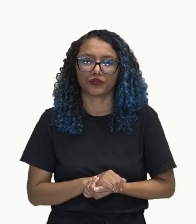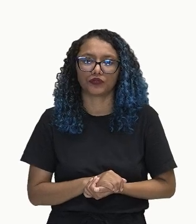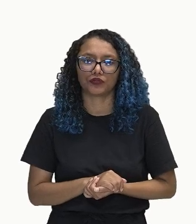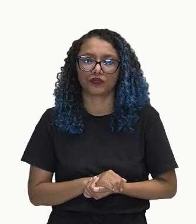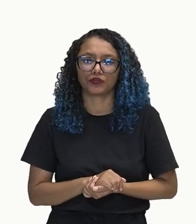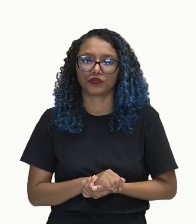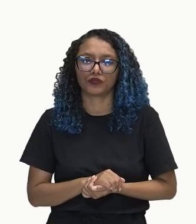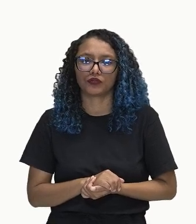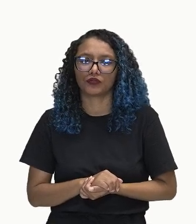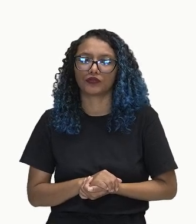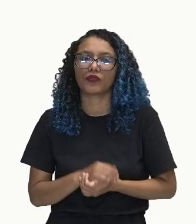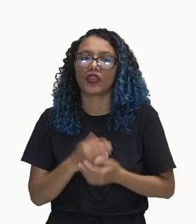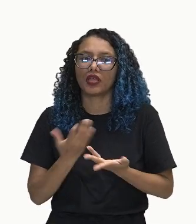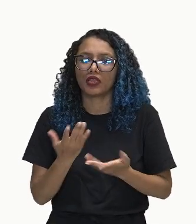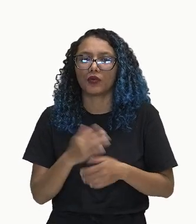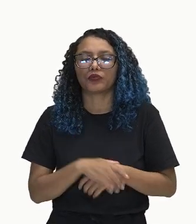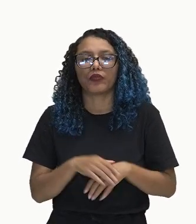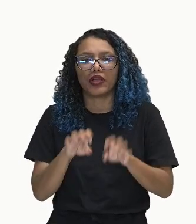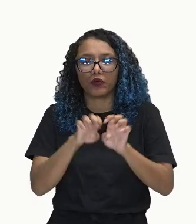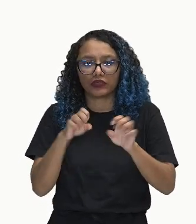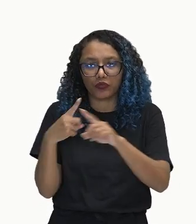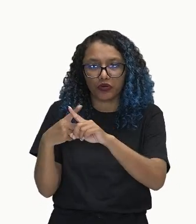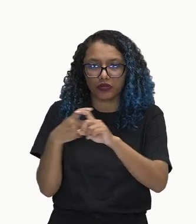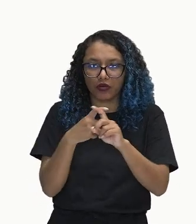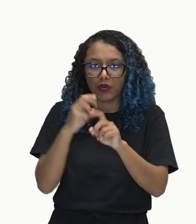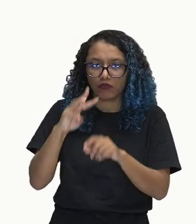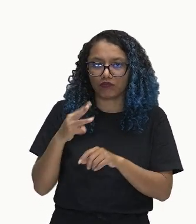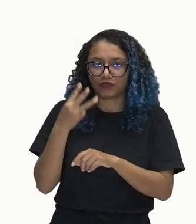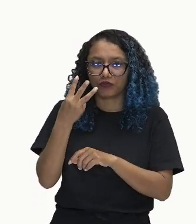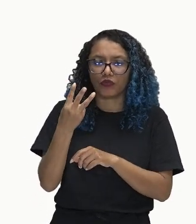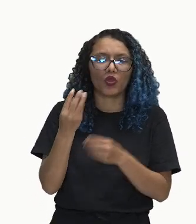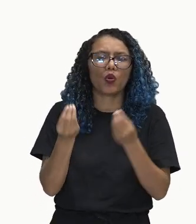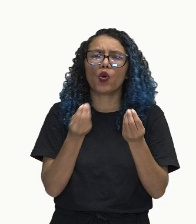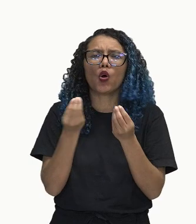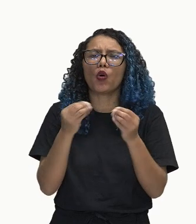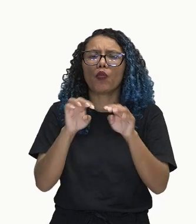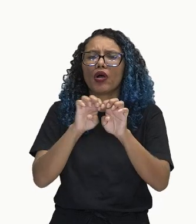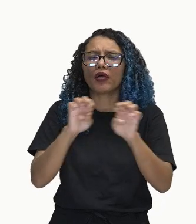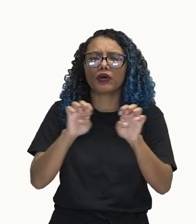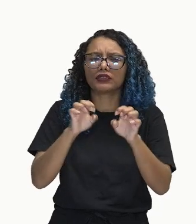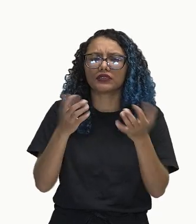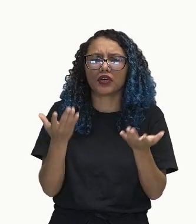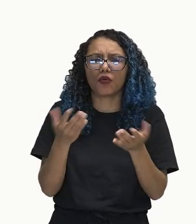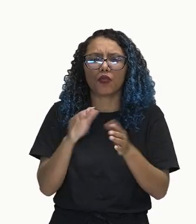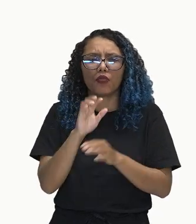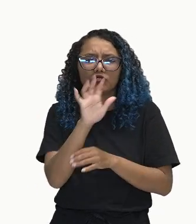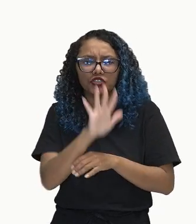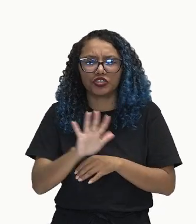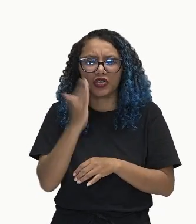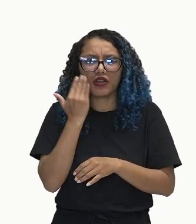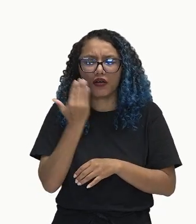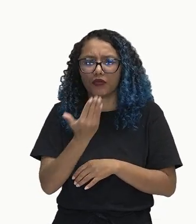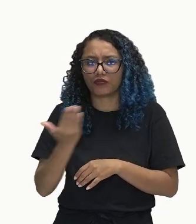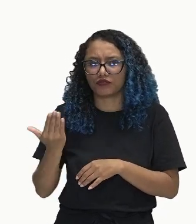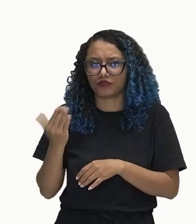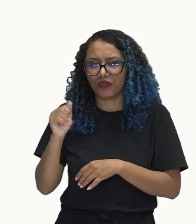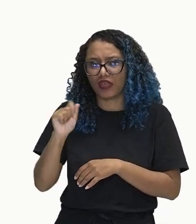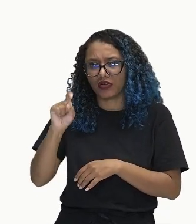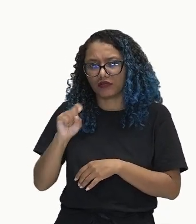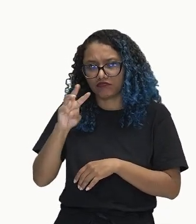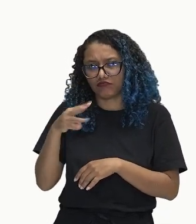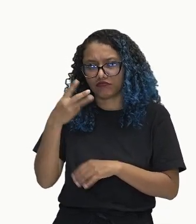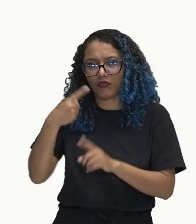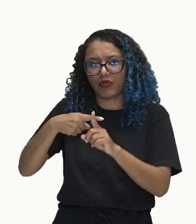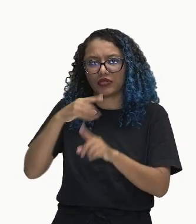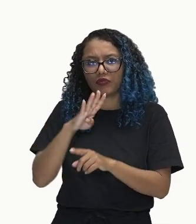polinomial de terceiro grau é toda função do tipo ax à terceira mais bx ao quadrado mais